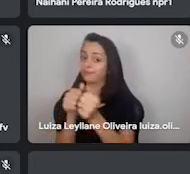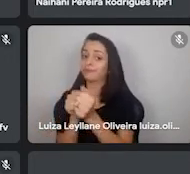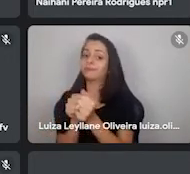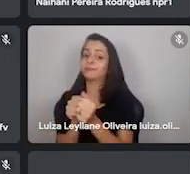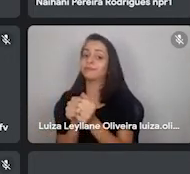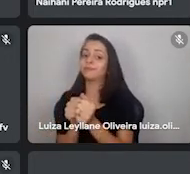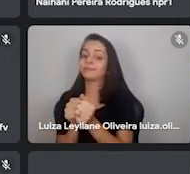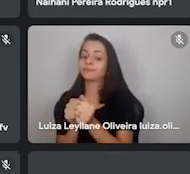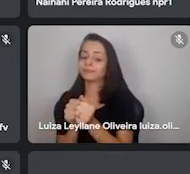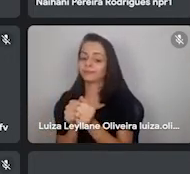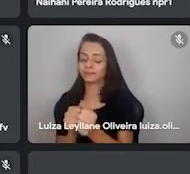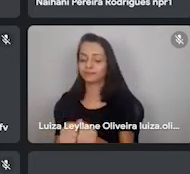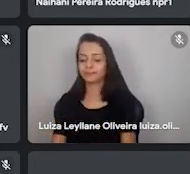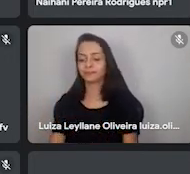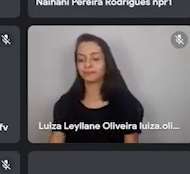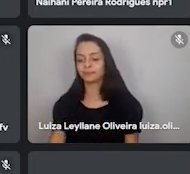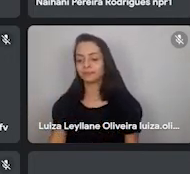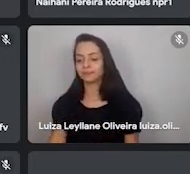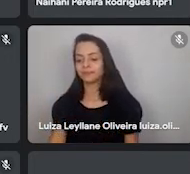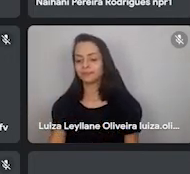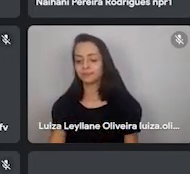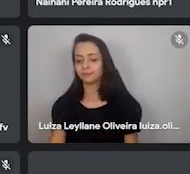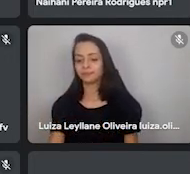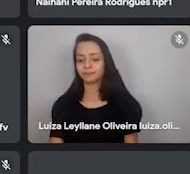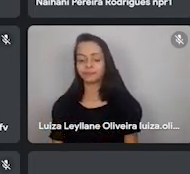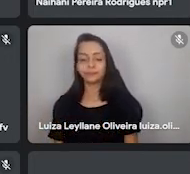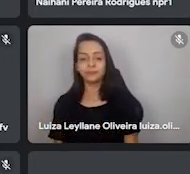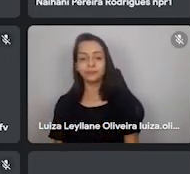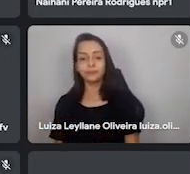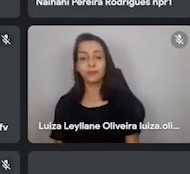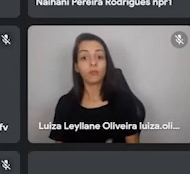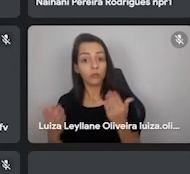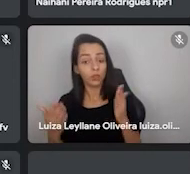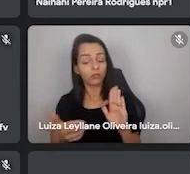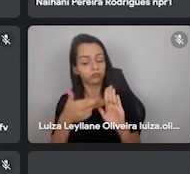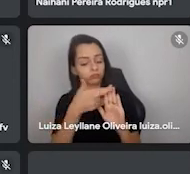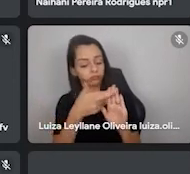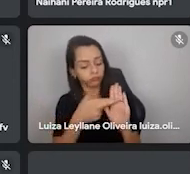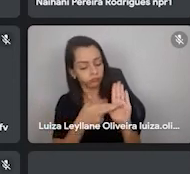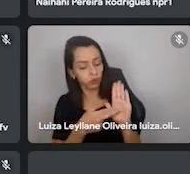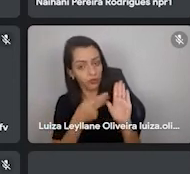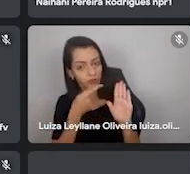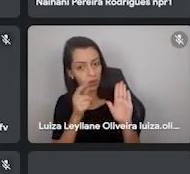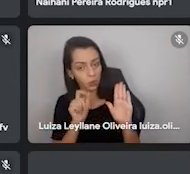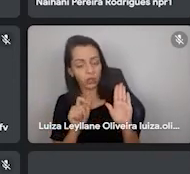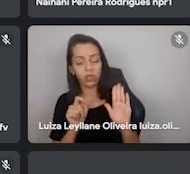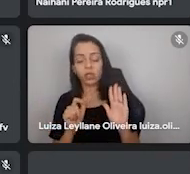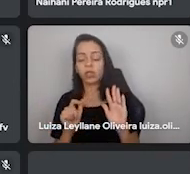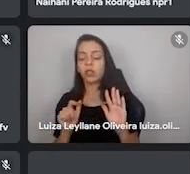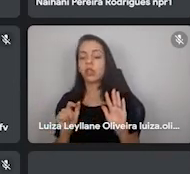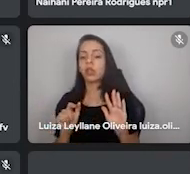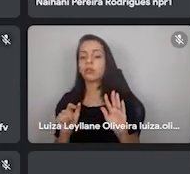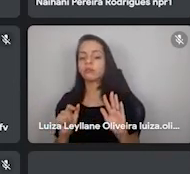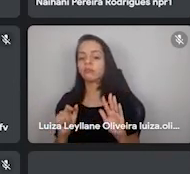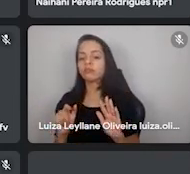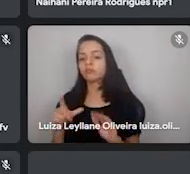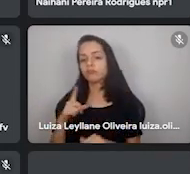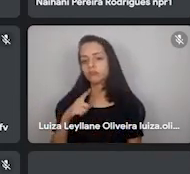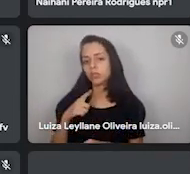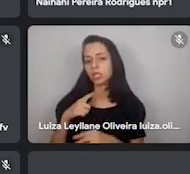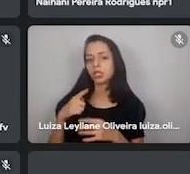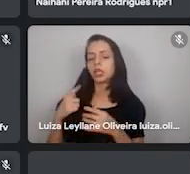Mas a norma fala o quê? As operações elementares, como ligar e desligar circuitos